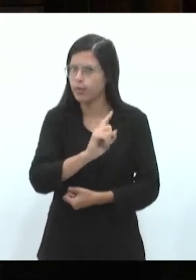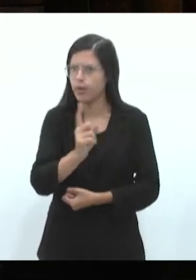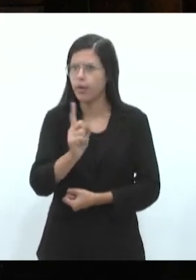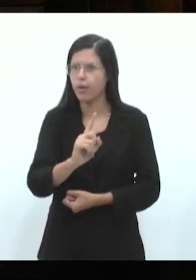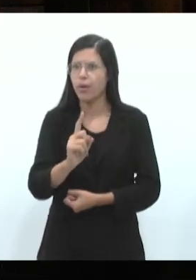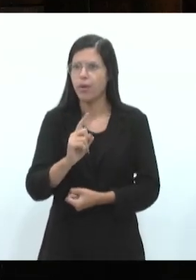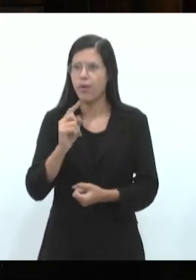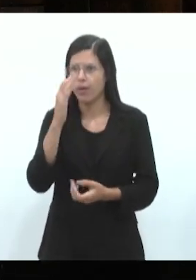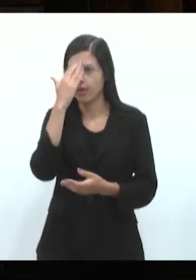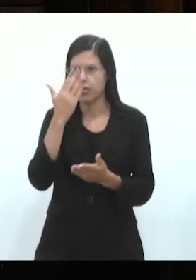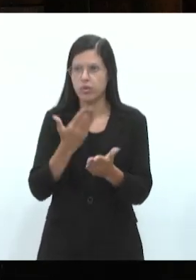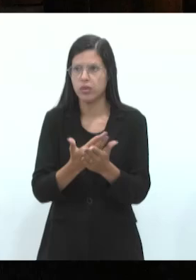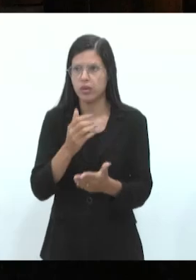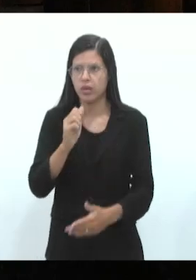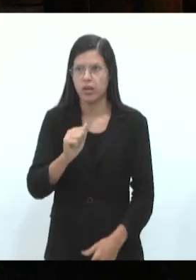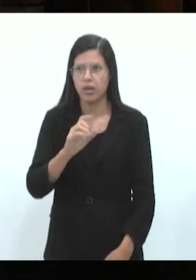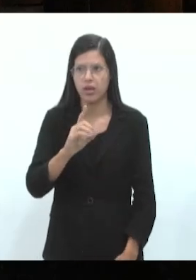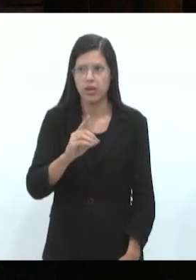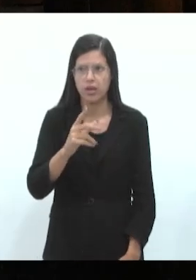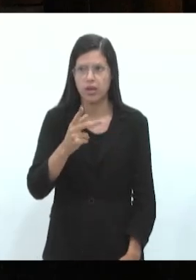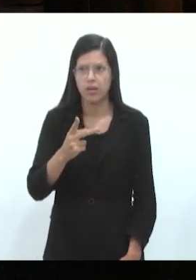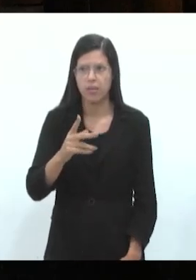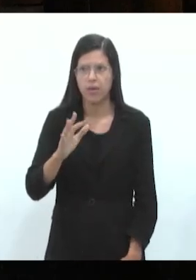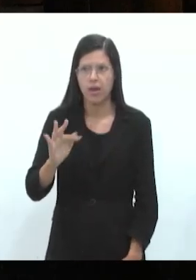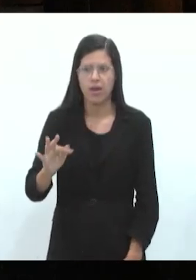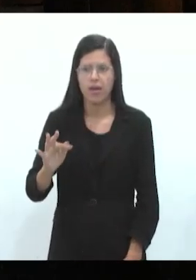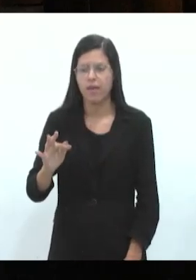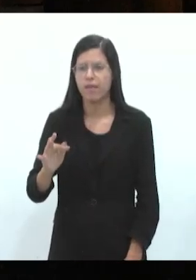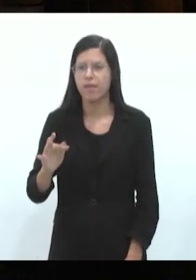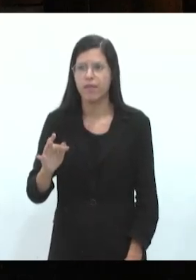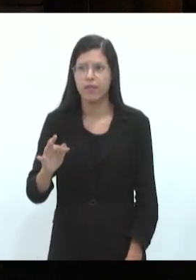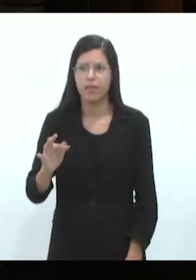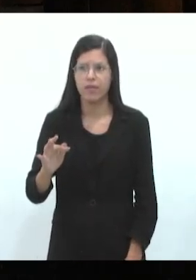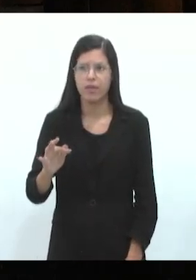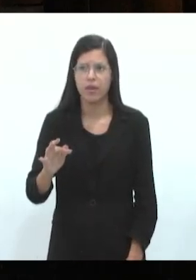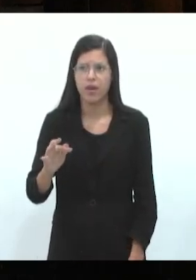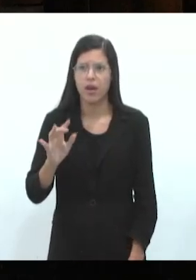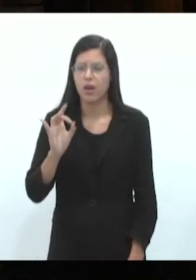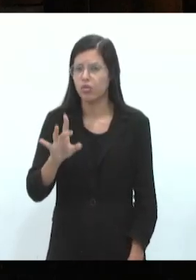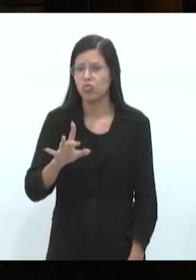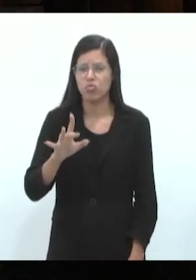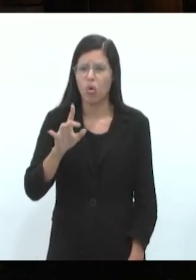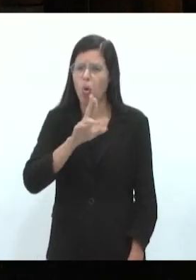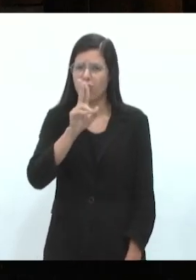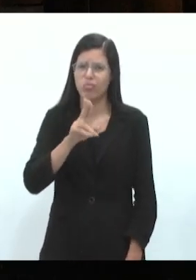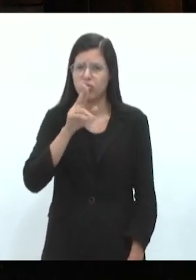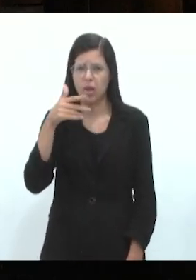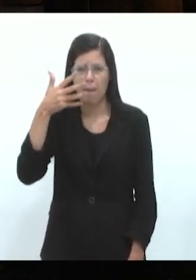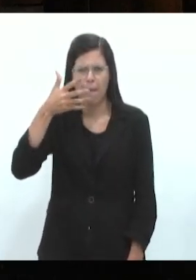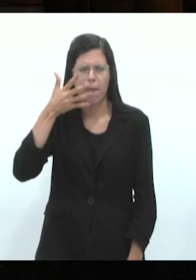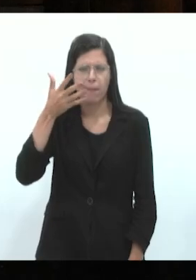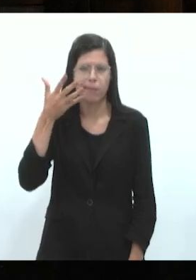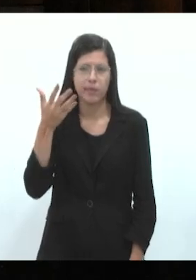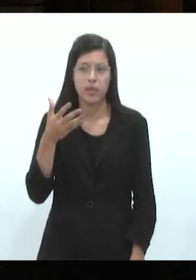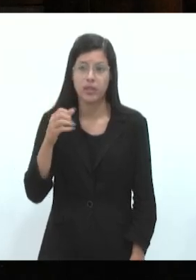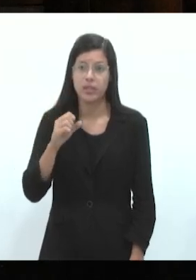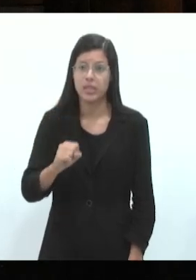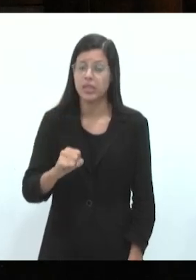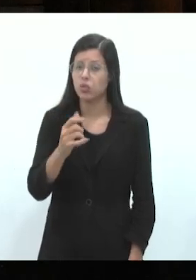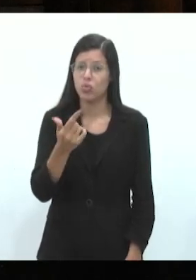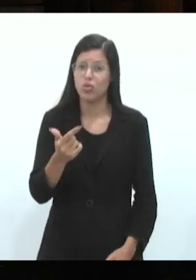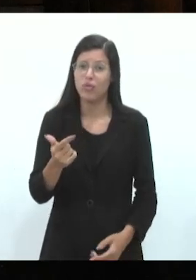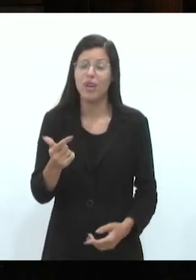acho que a DPF às vezes é pretexto pela incapacidade de agir, né? Mas se não tivesse, estava no mesmo